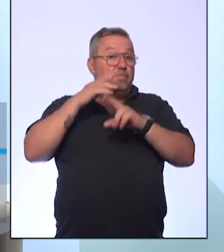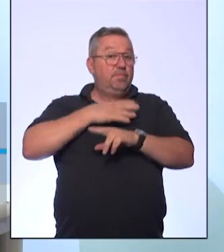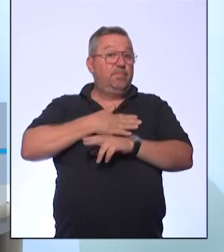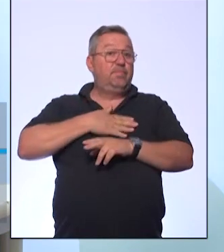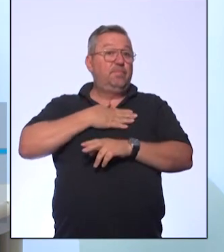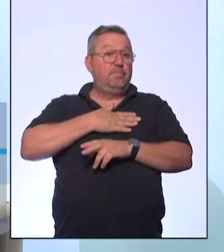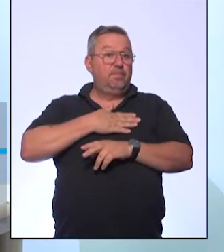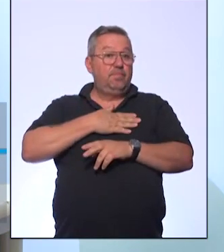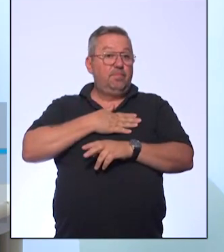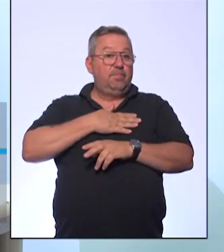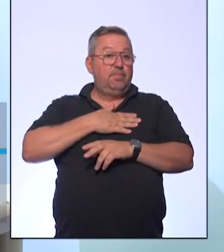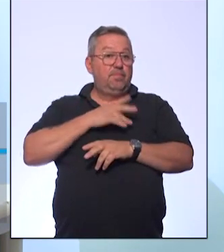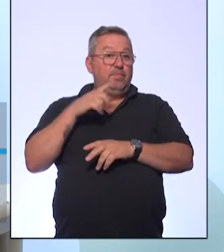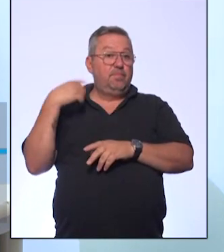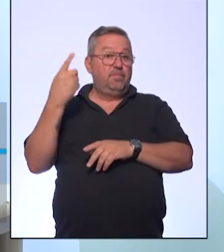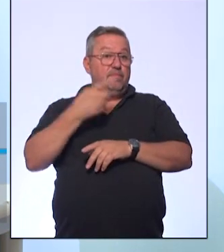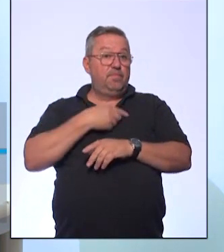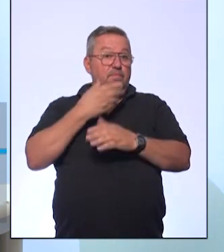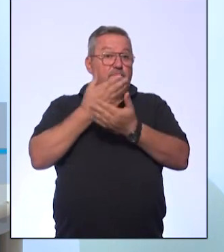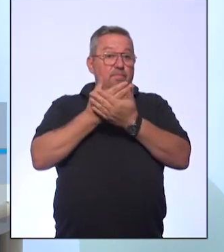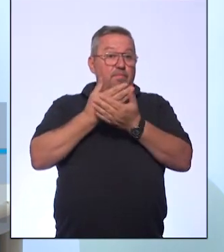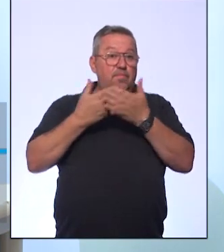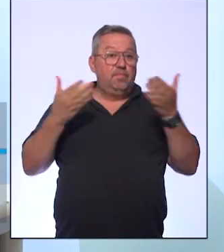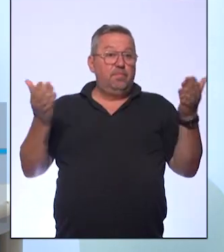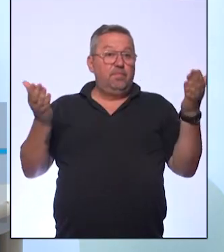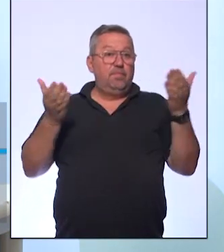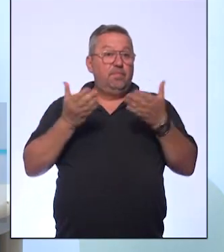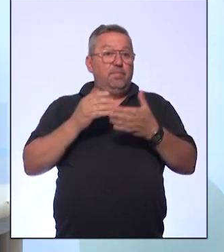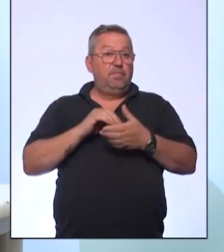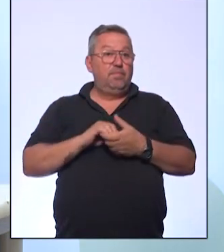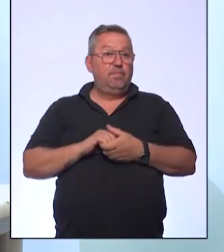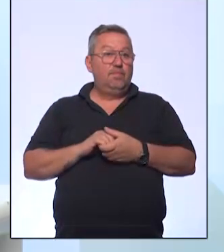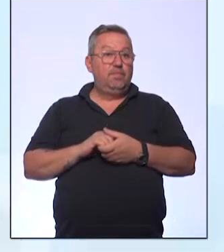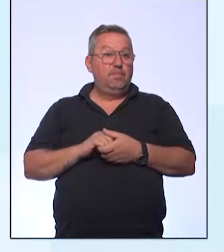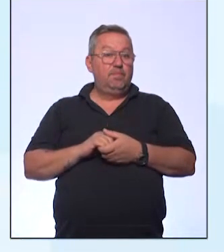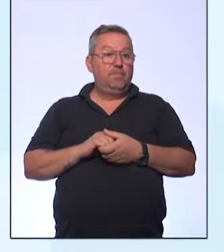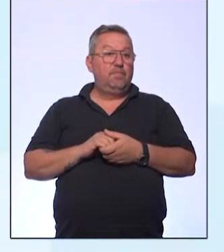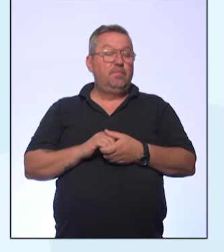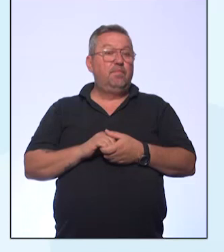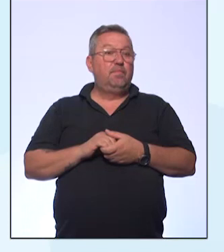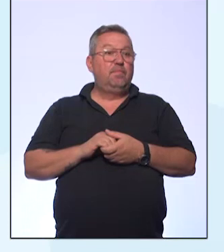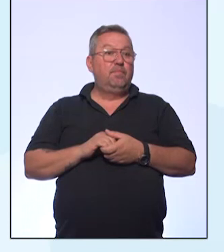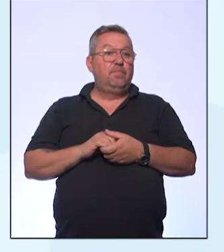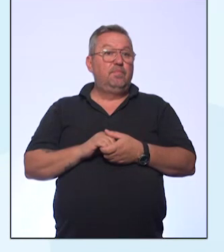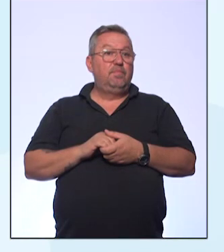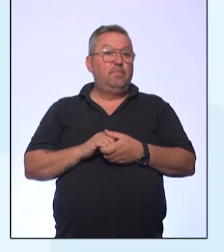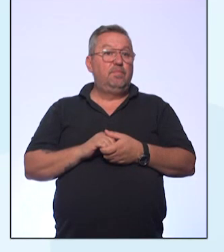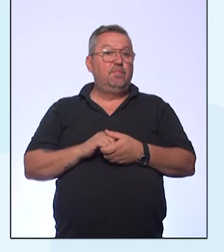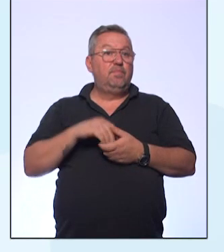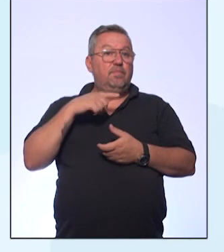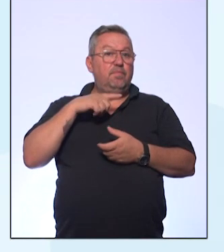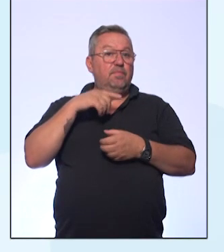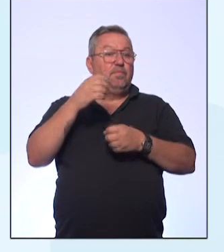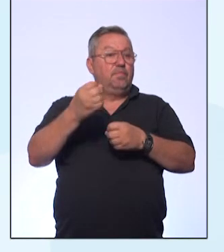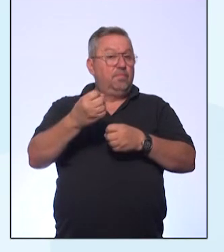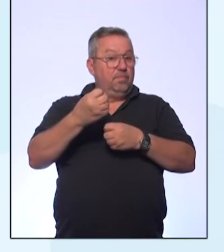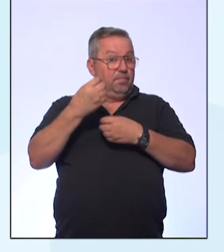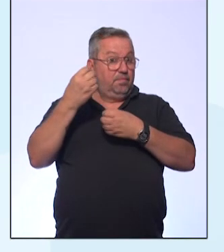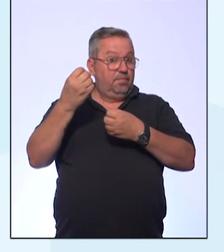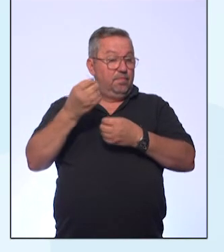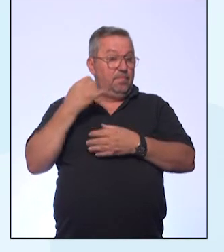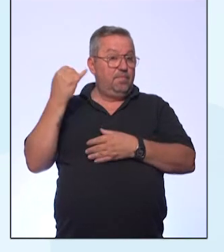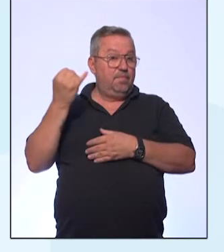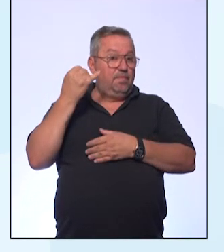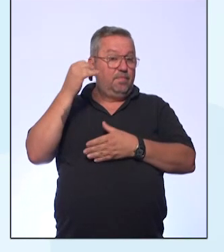gostem. Então, o que nós vamos estudar hoje? Vamos lá. Na tela, está aí as informações